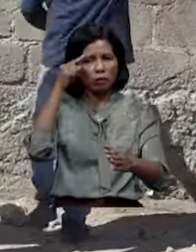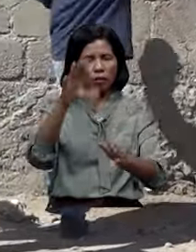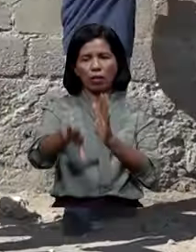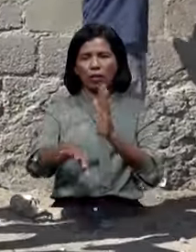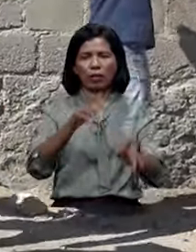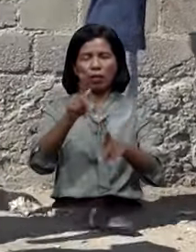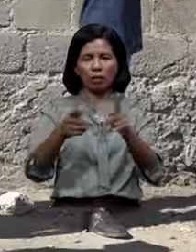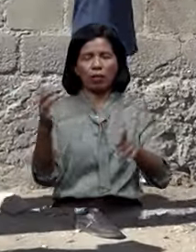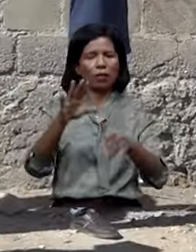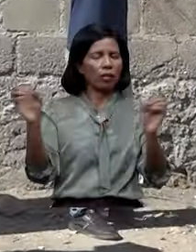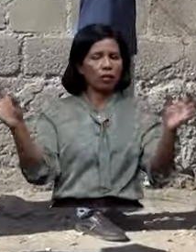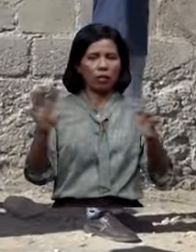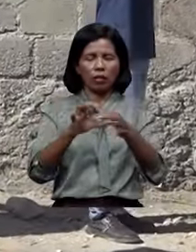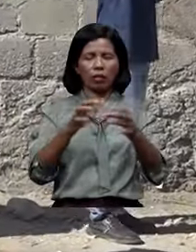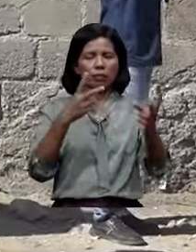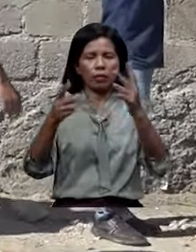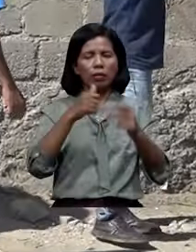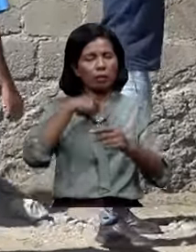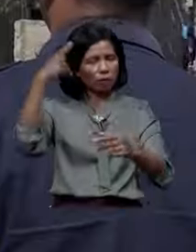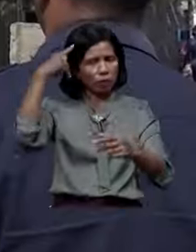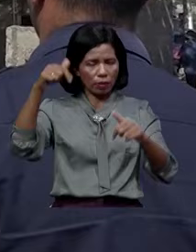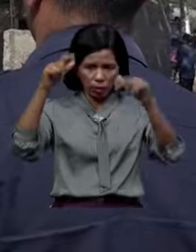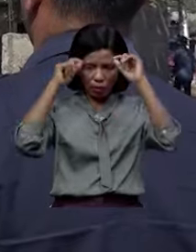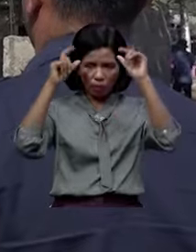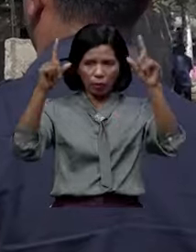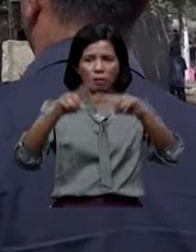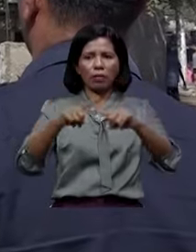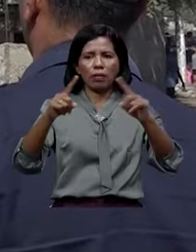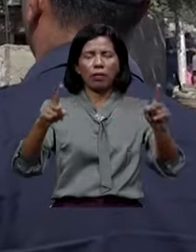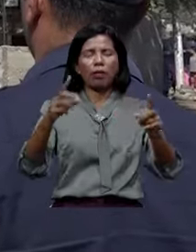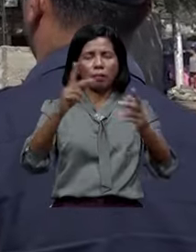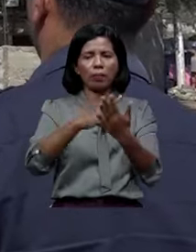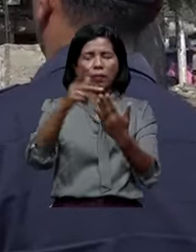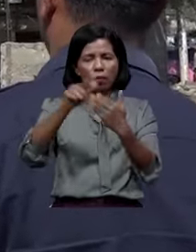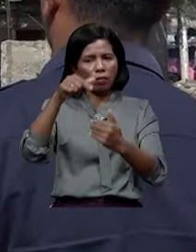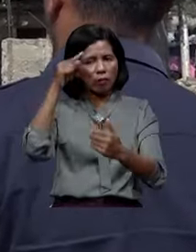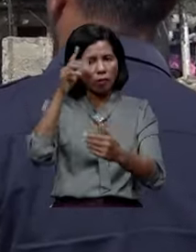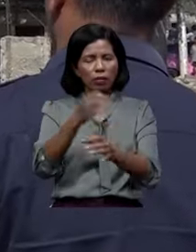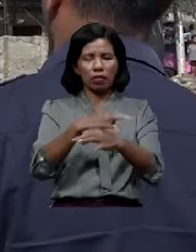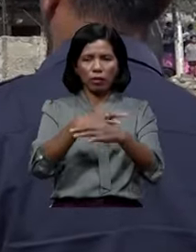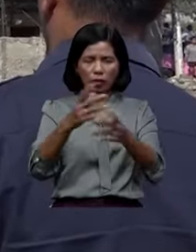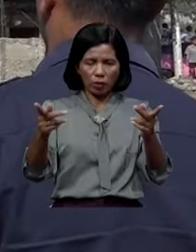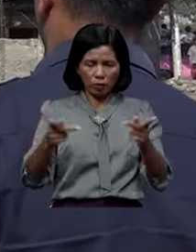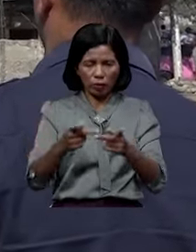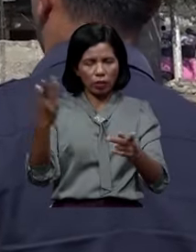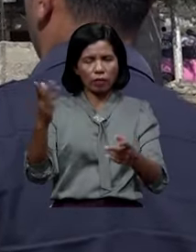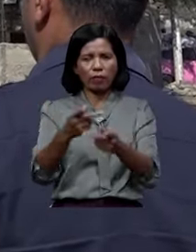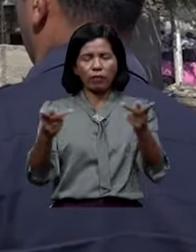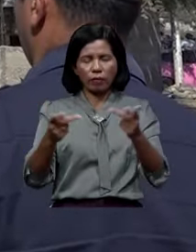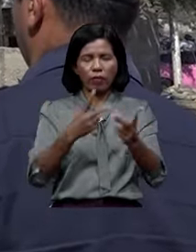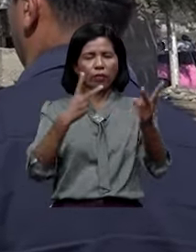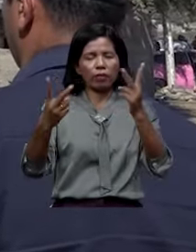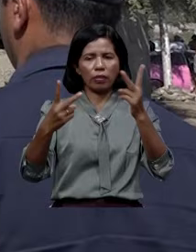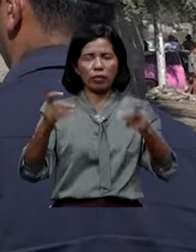komunidade sirane la iha ligasyon ho visita Papa Francisco ya Timor Leste mai bene programa governo nian nebe atu hadia fatin refere sai fatin turismo